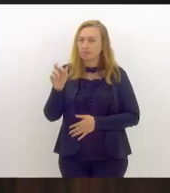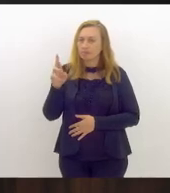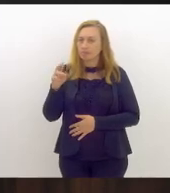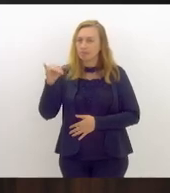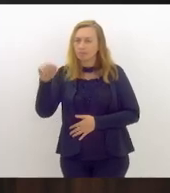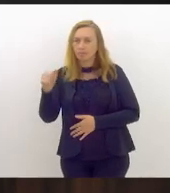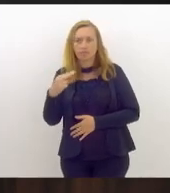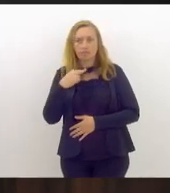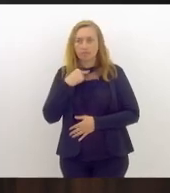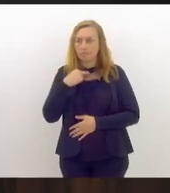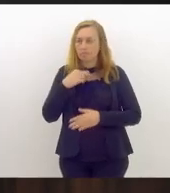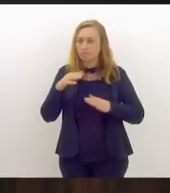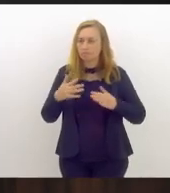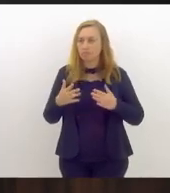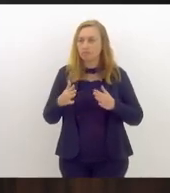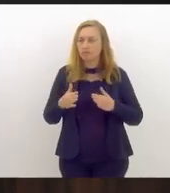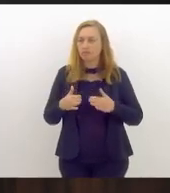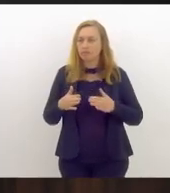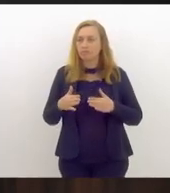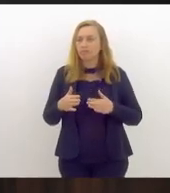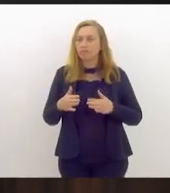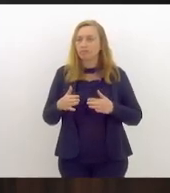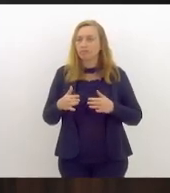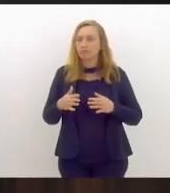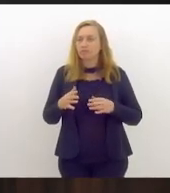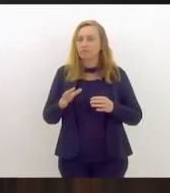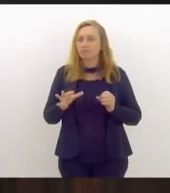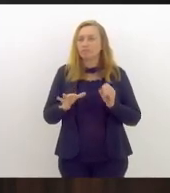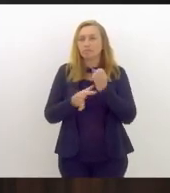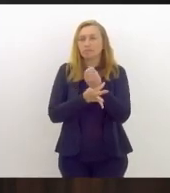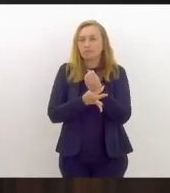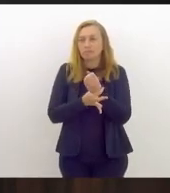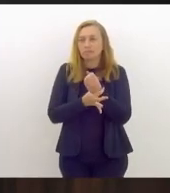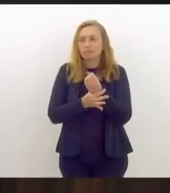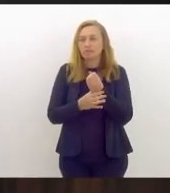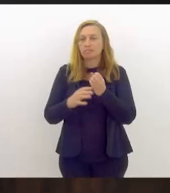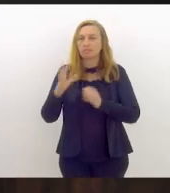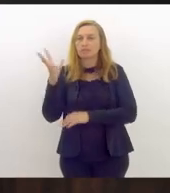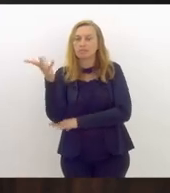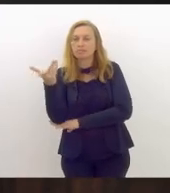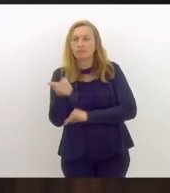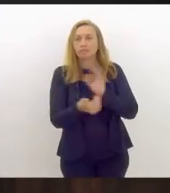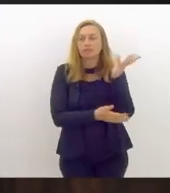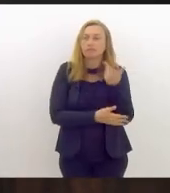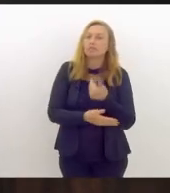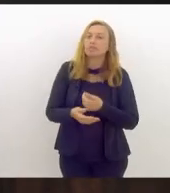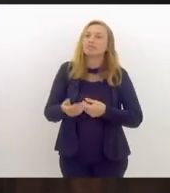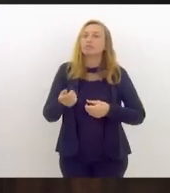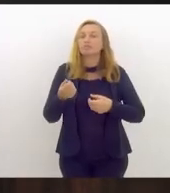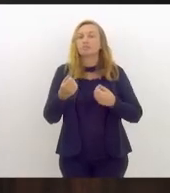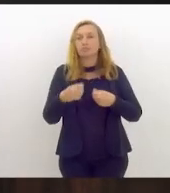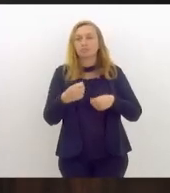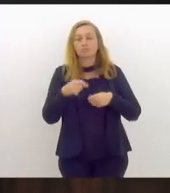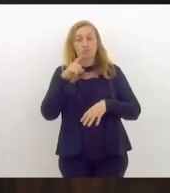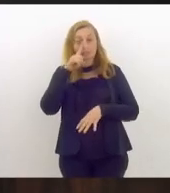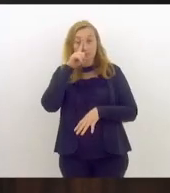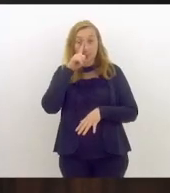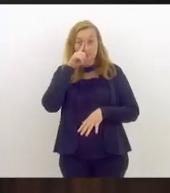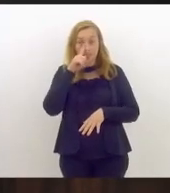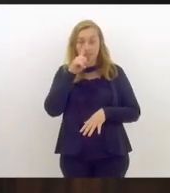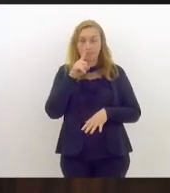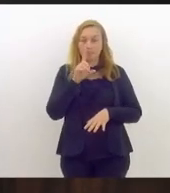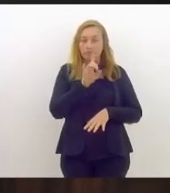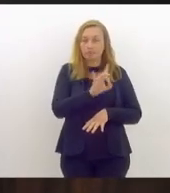gente corre o risco de termos problemas de desemprego nas 13 cidades. Eu recebi uma carta de